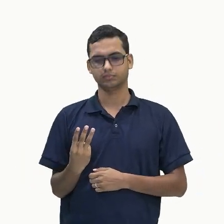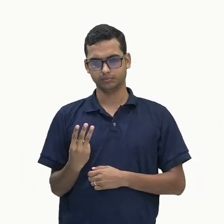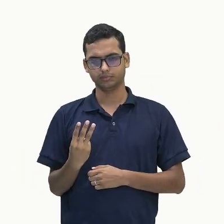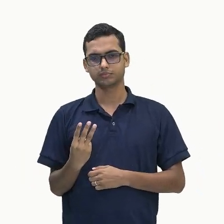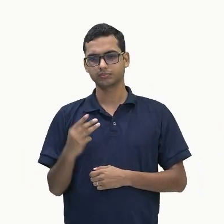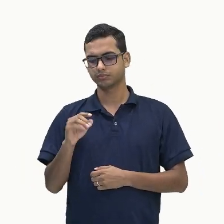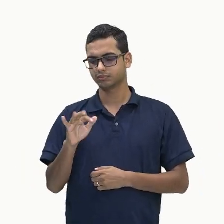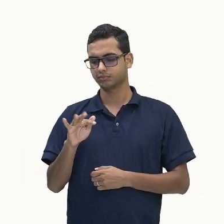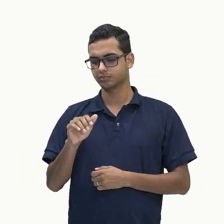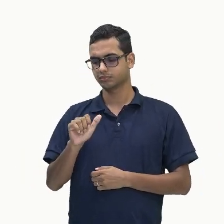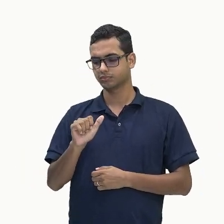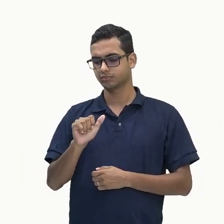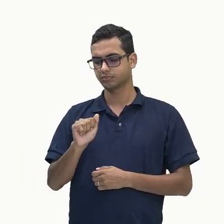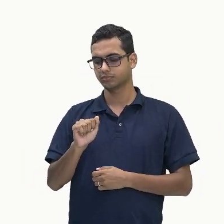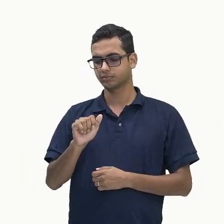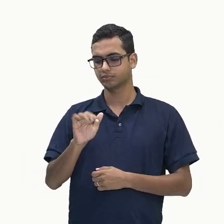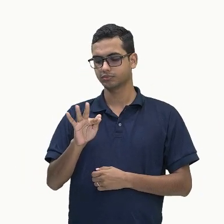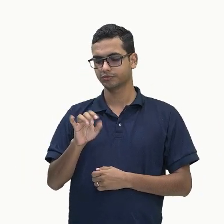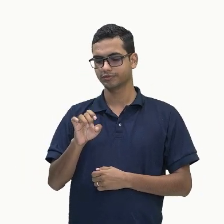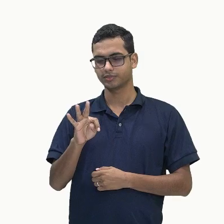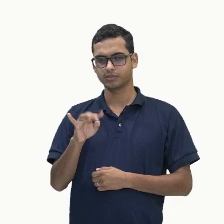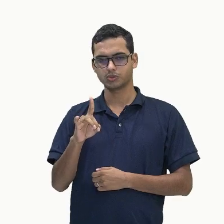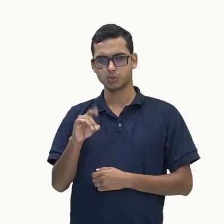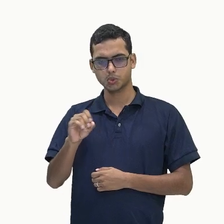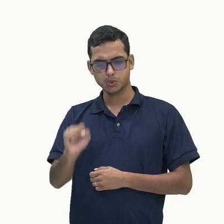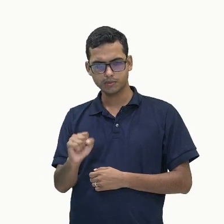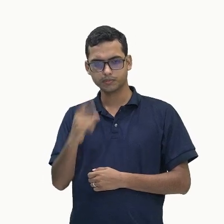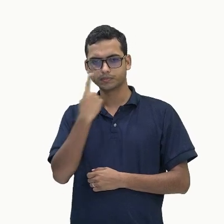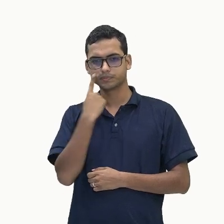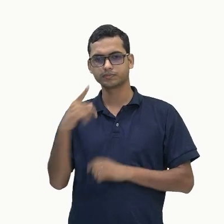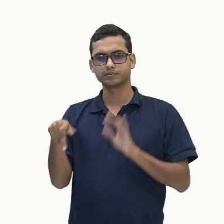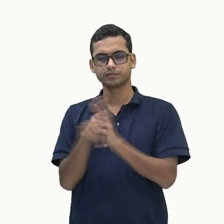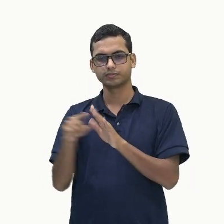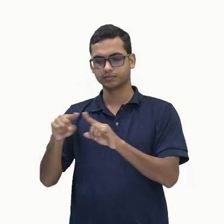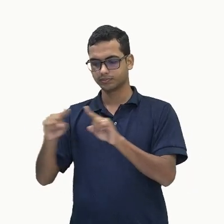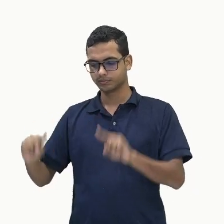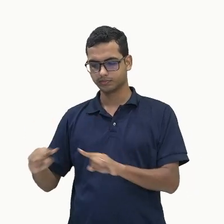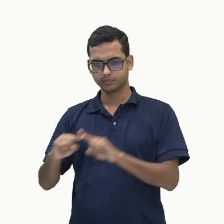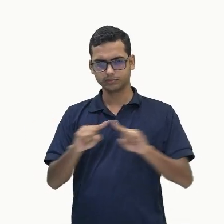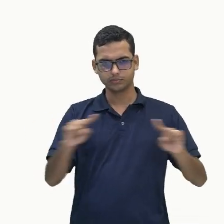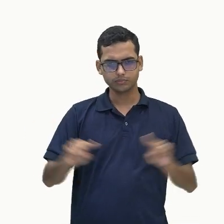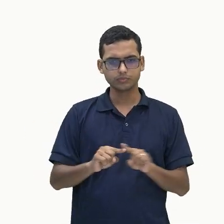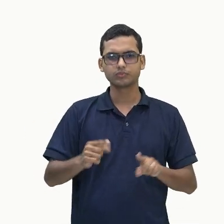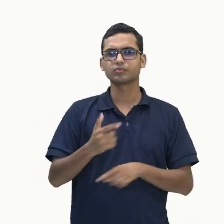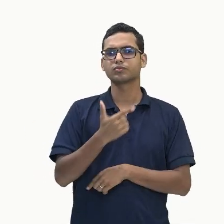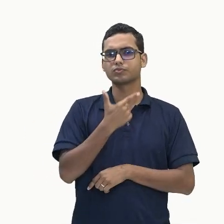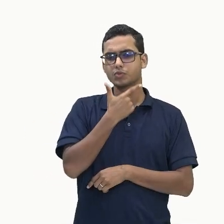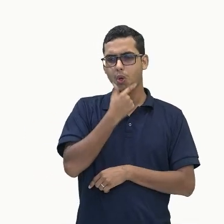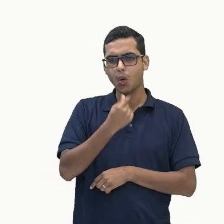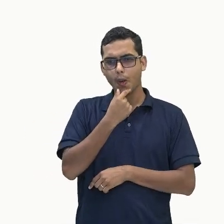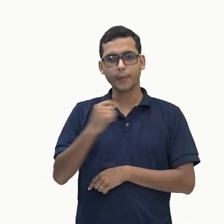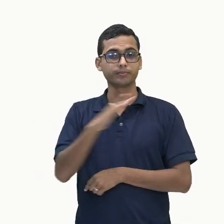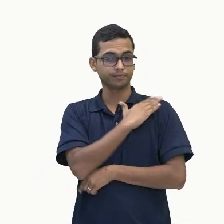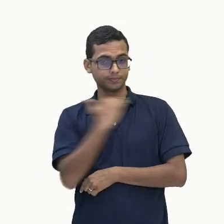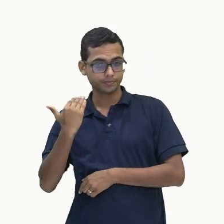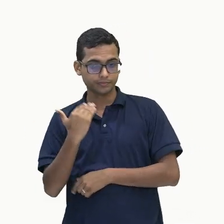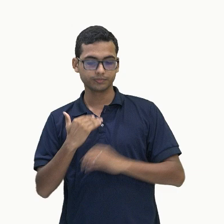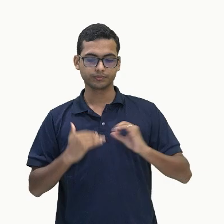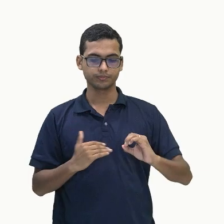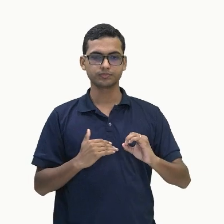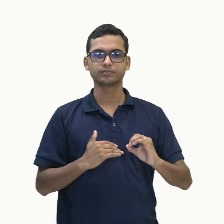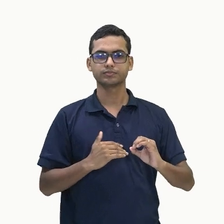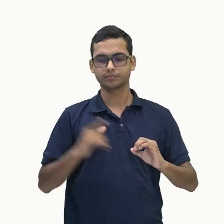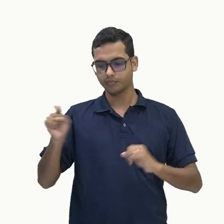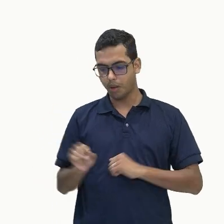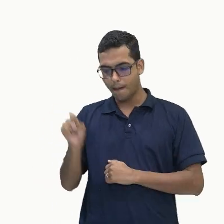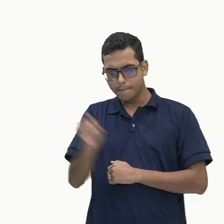sendo que 2 deles, esses 2 meninos aqui, eles são falecidos. Sempre indicando que quando